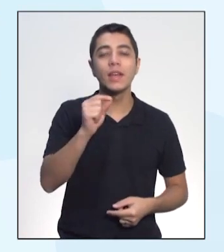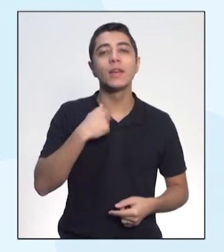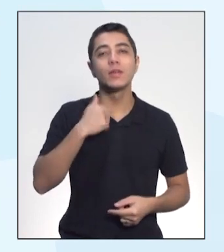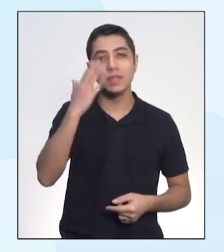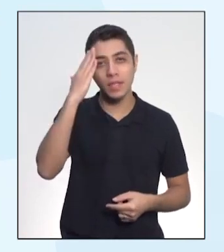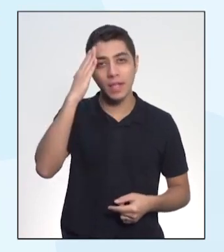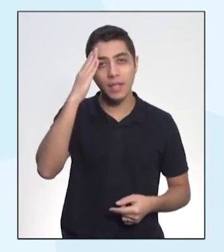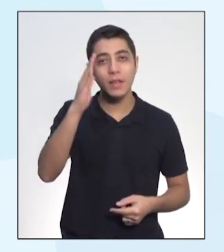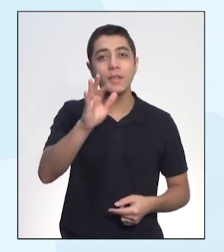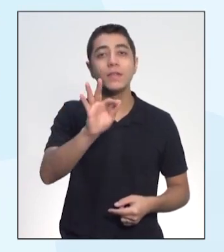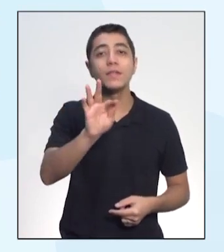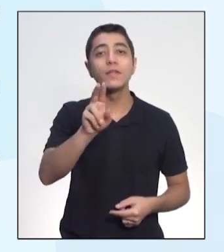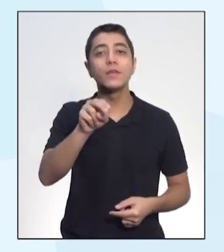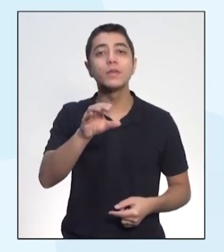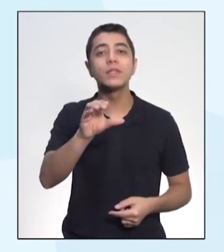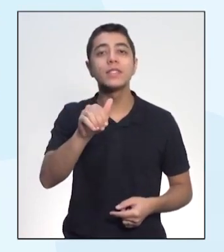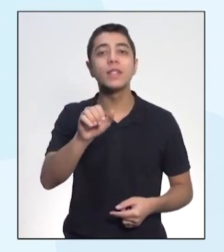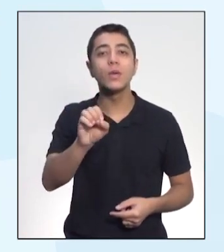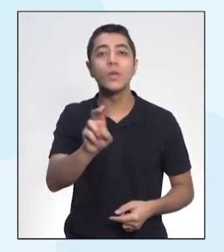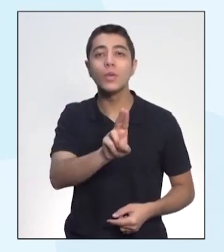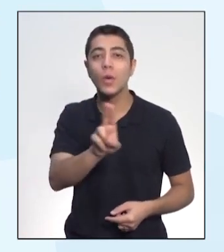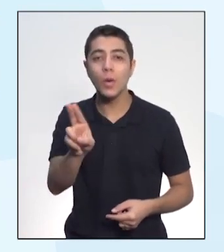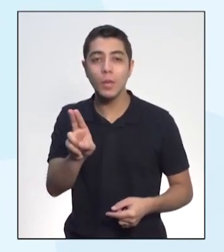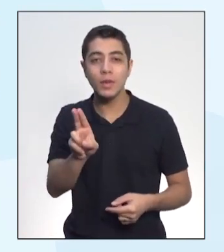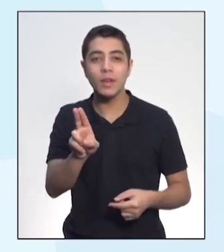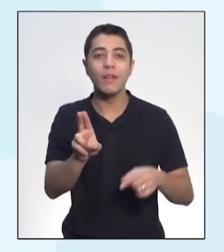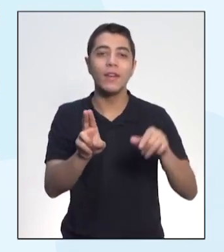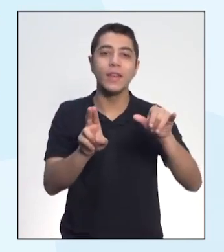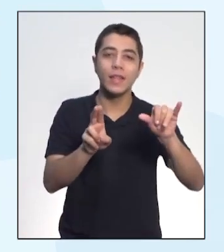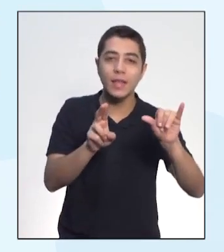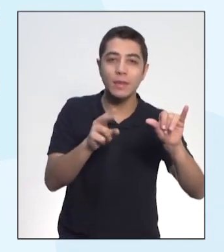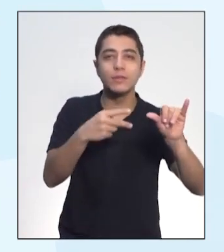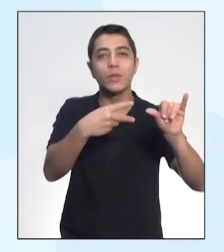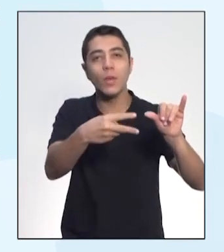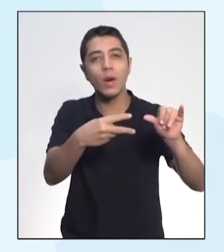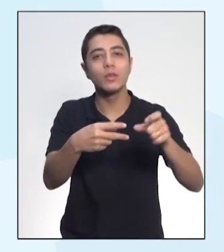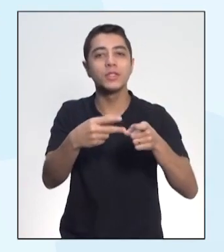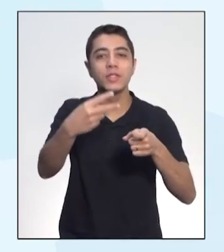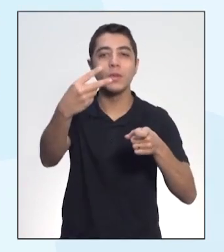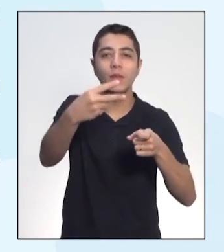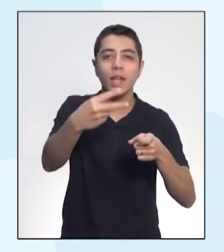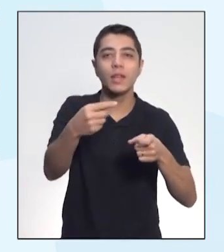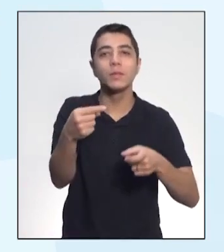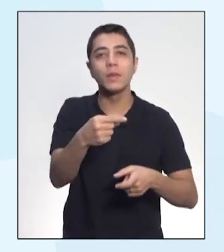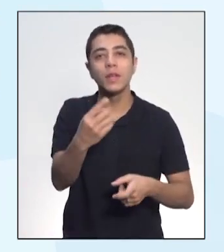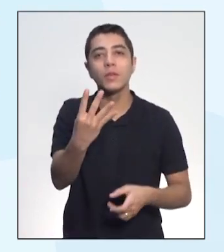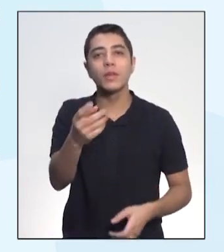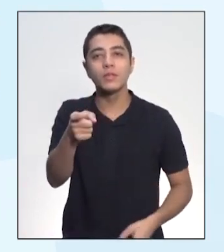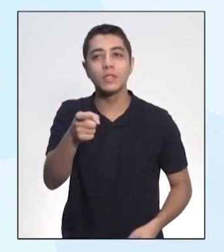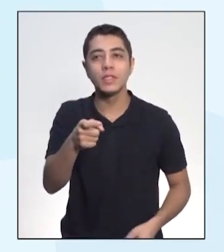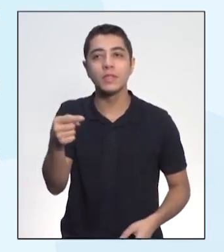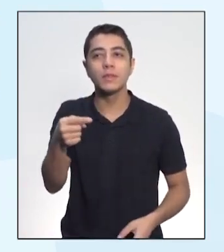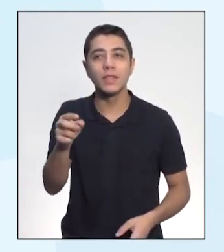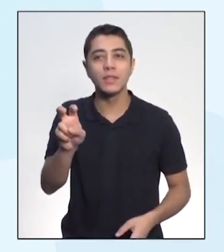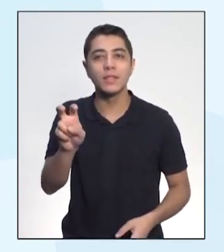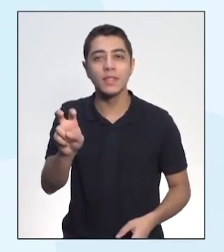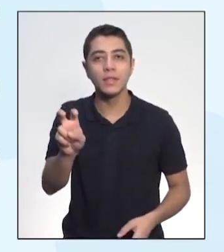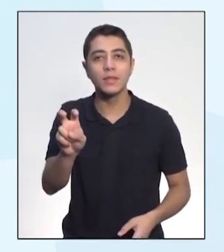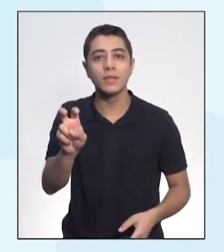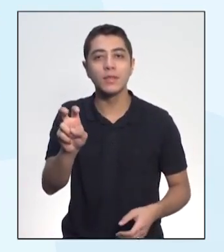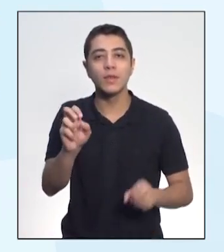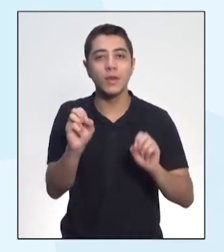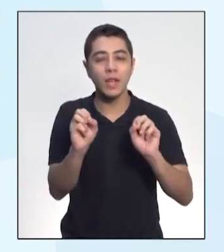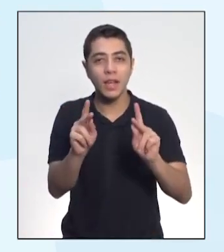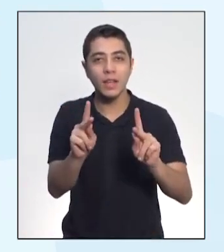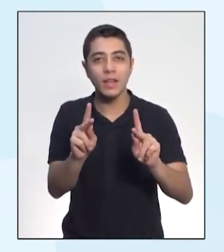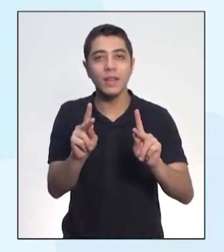y igual a x² menos 4x menos 5, onde você consegue ver o a, o b e o c. Mas eu